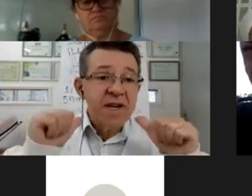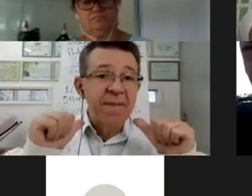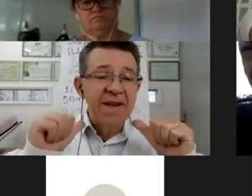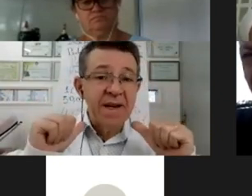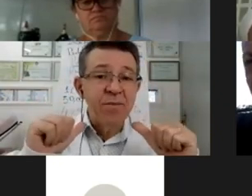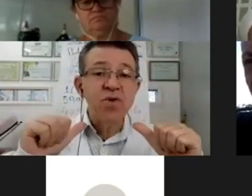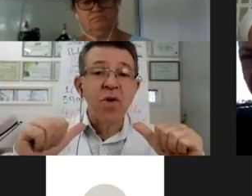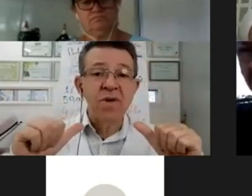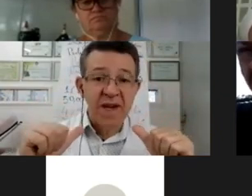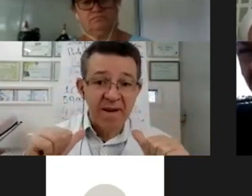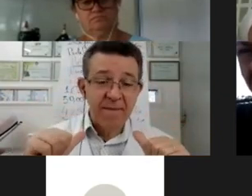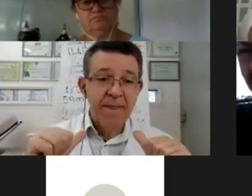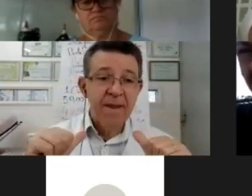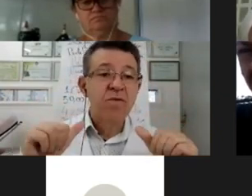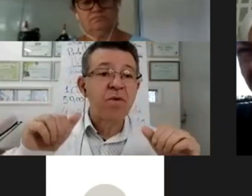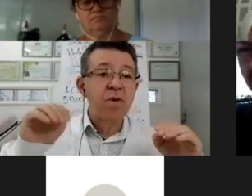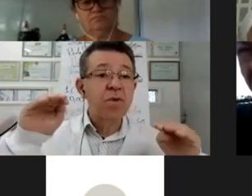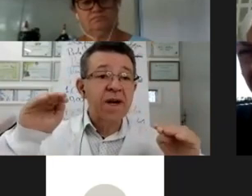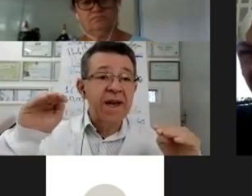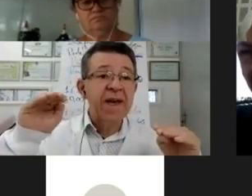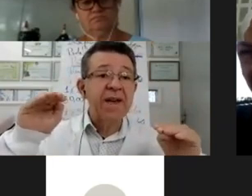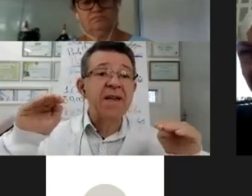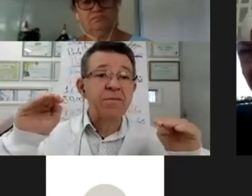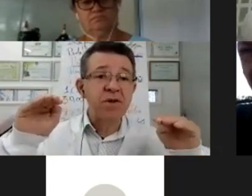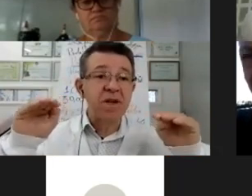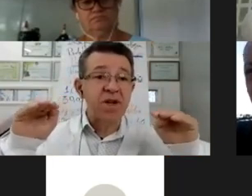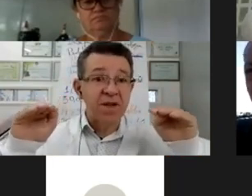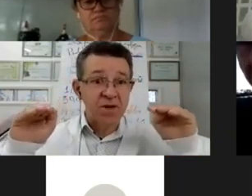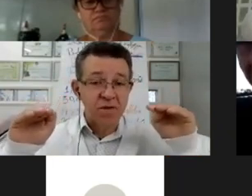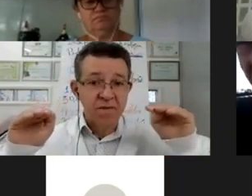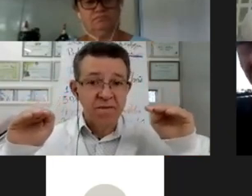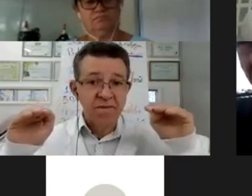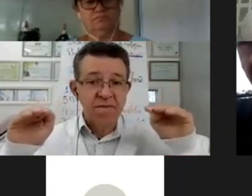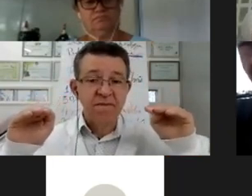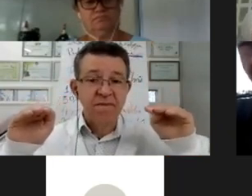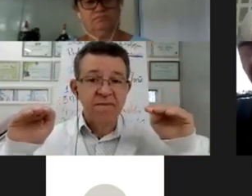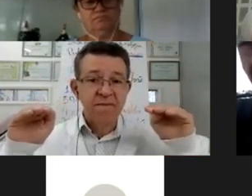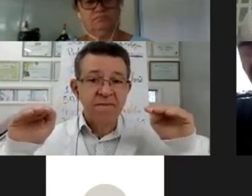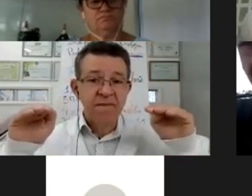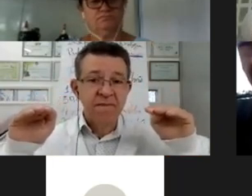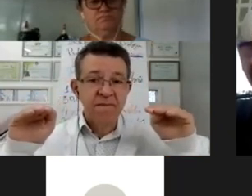Nós trabalhamos com o quê? Com o reequilíbrio energético.